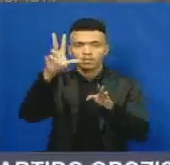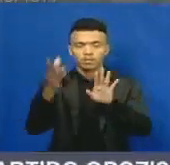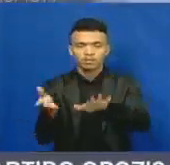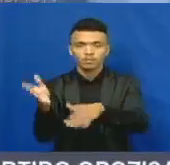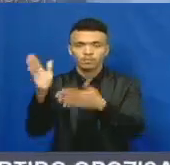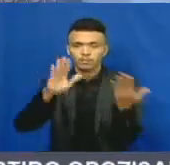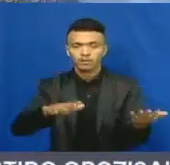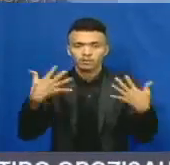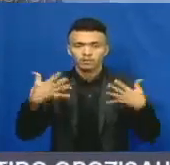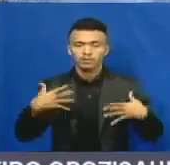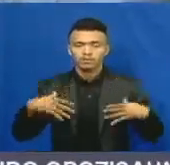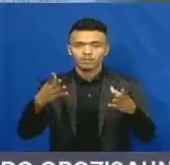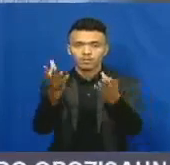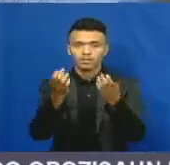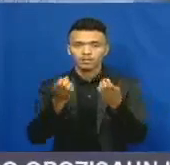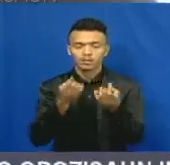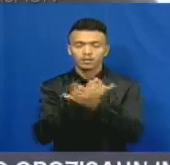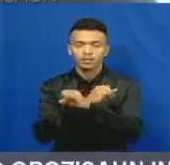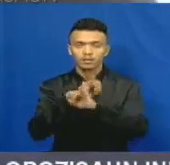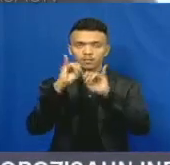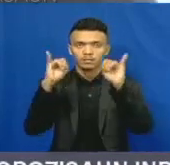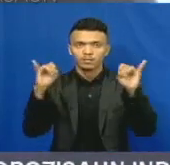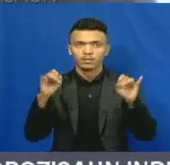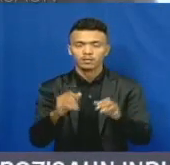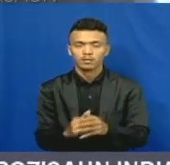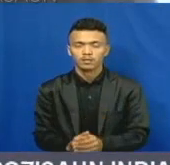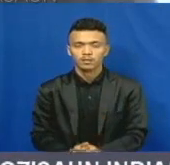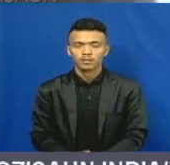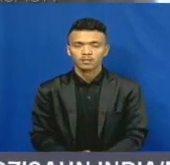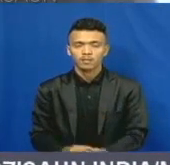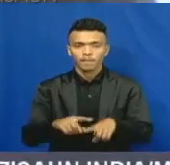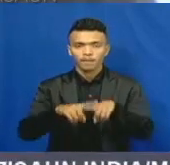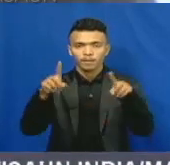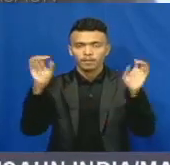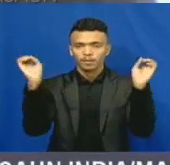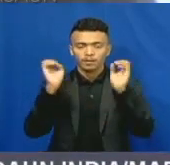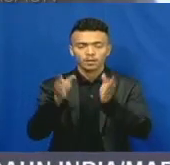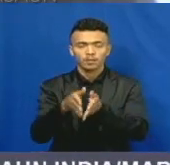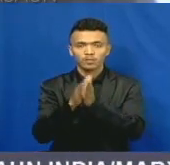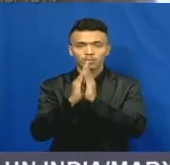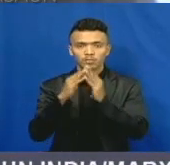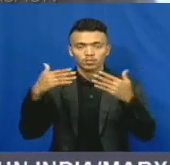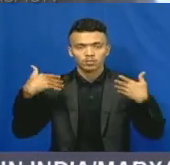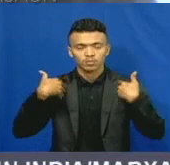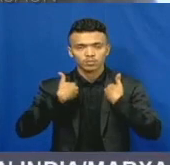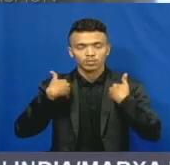cara que defende o com racican. Não é bem lá o socorro, vai maita.